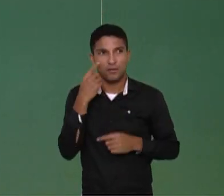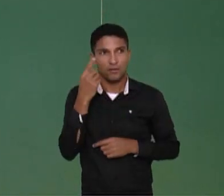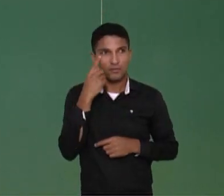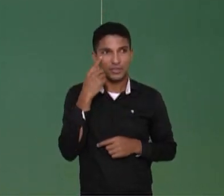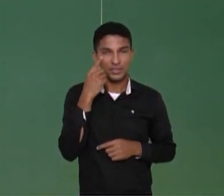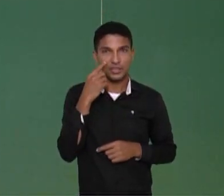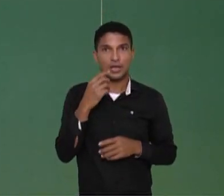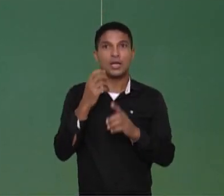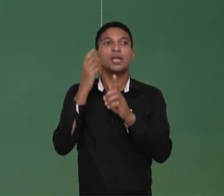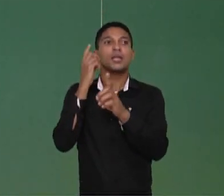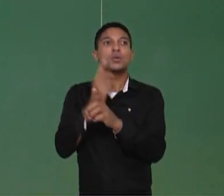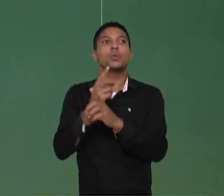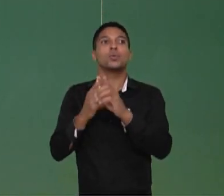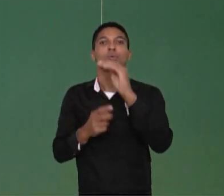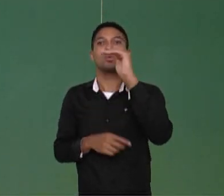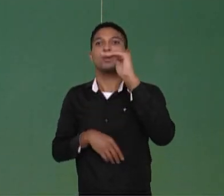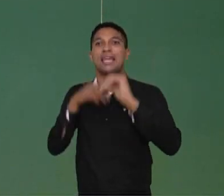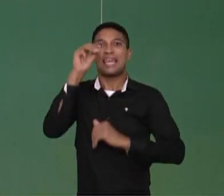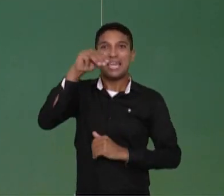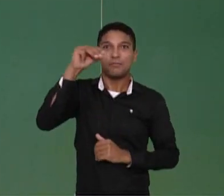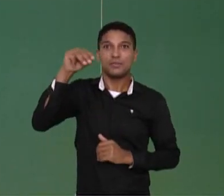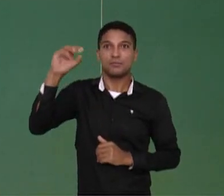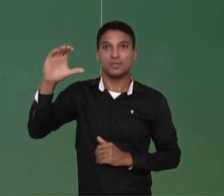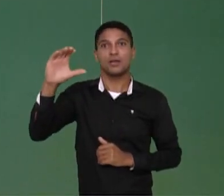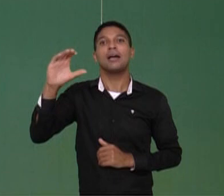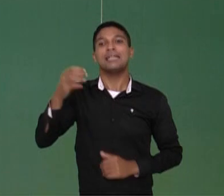que é 35.